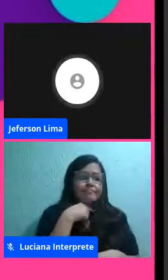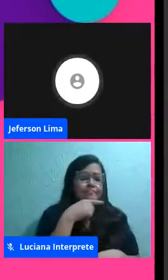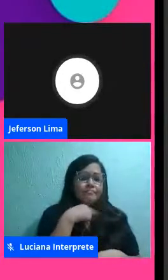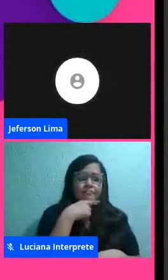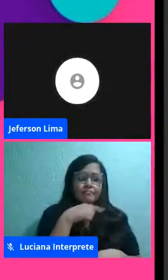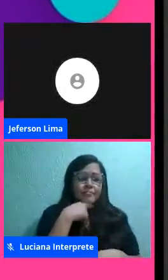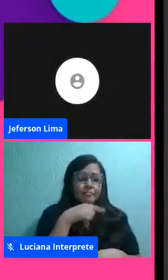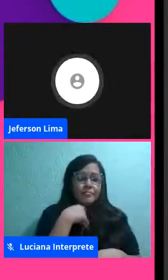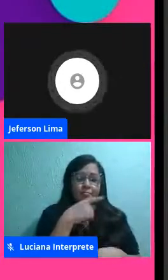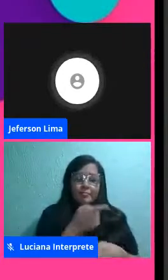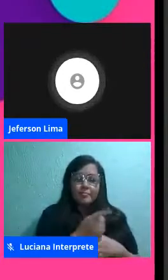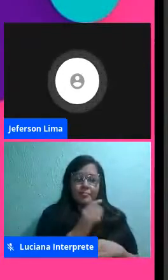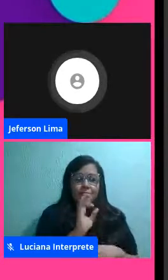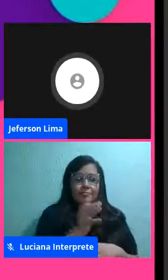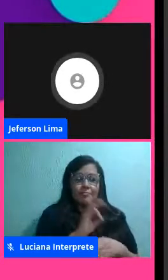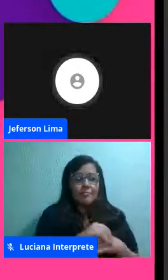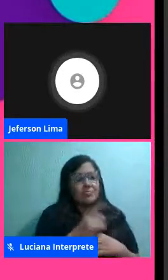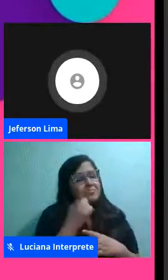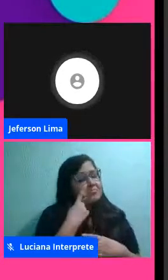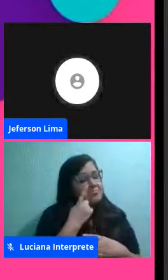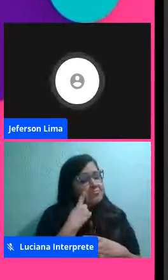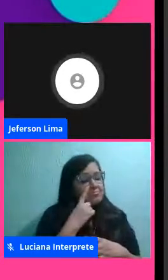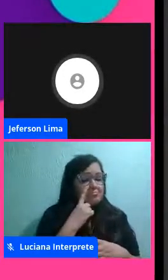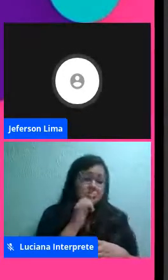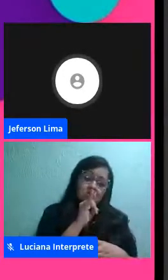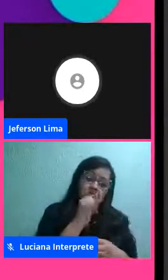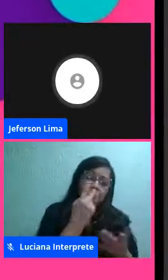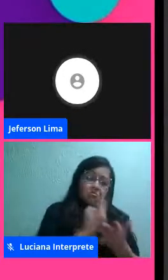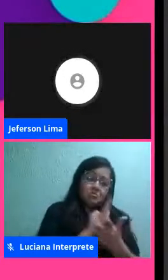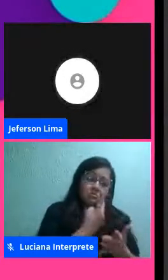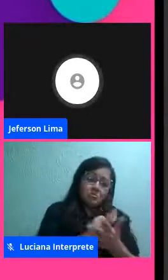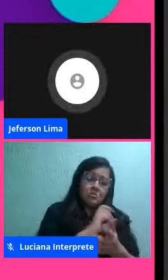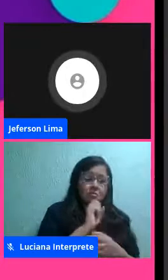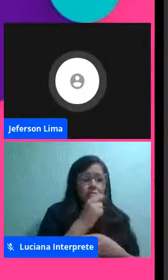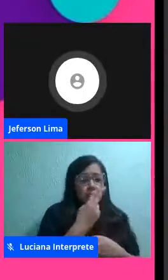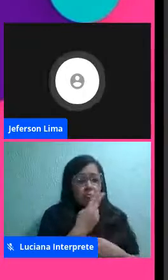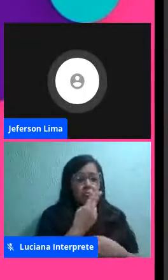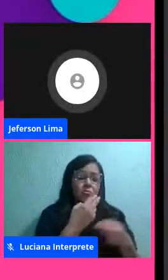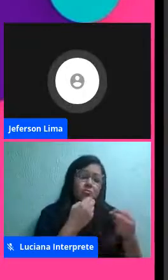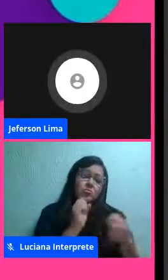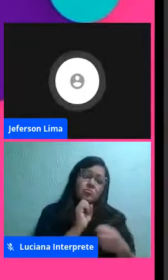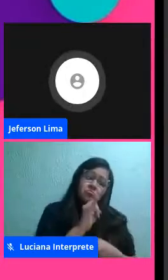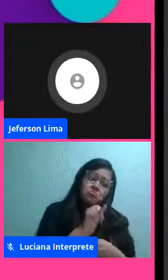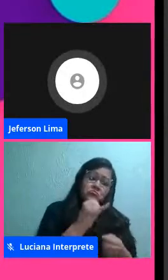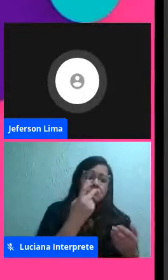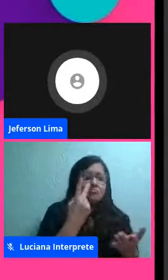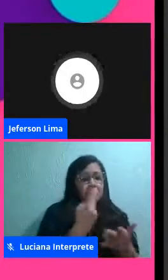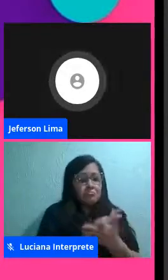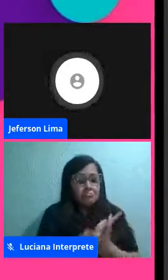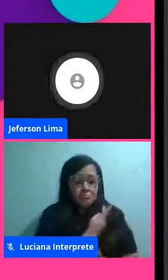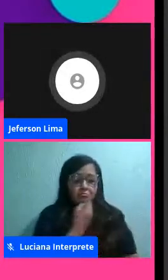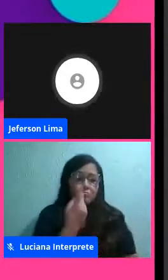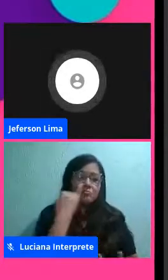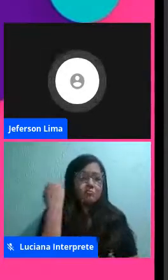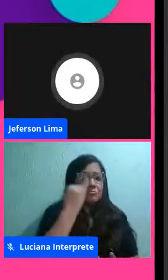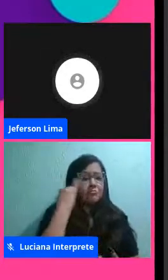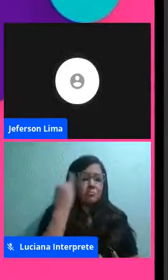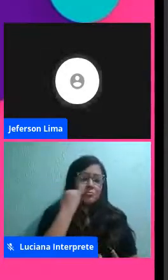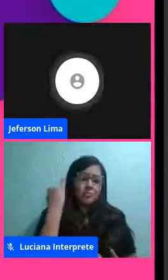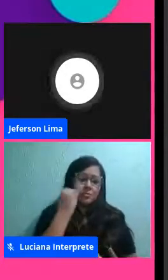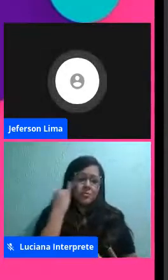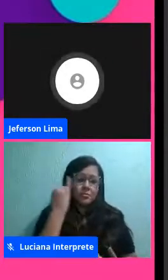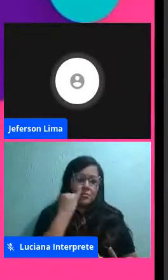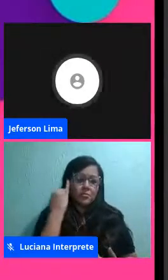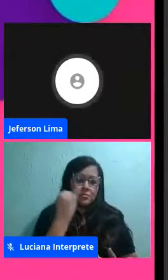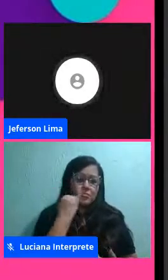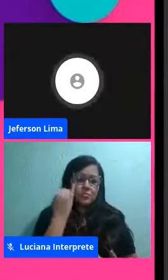se foi algum erro, se realmente foi alguma coisa importante. Lembrando que eu só posso fazer deploy